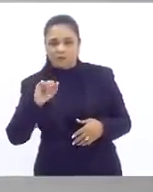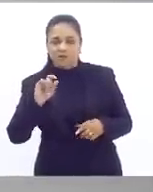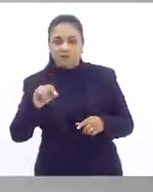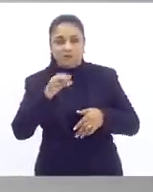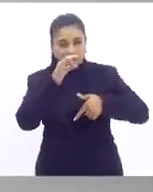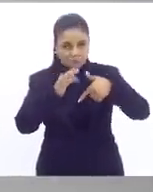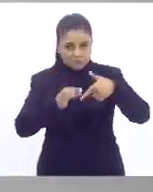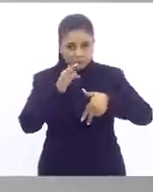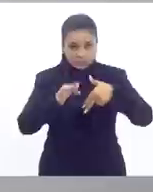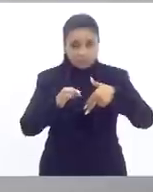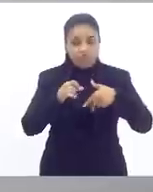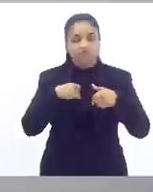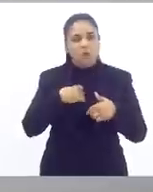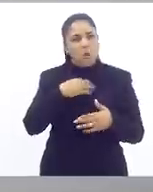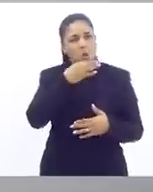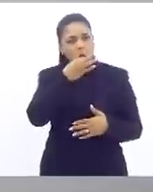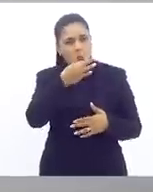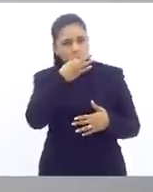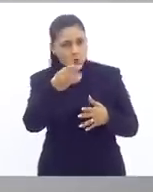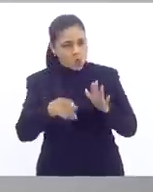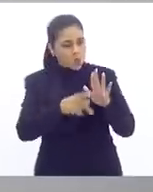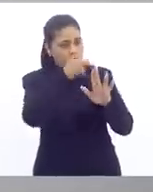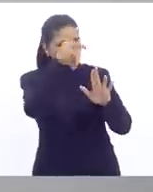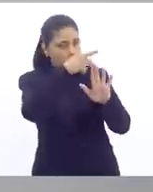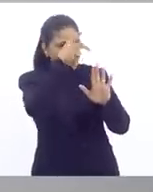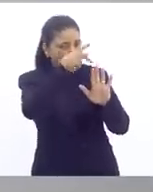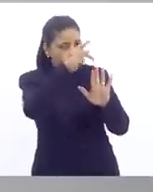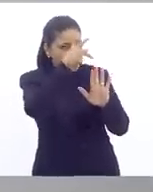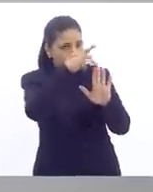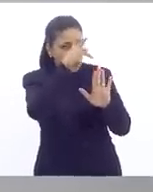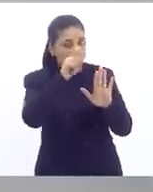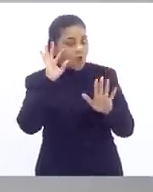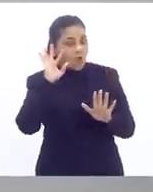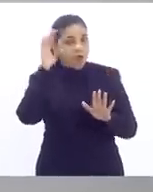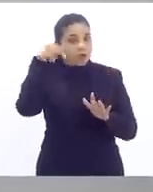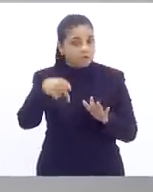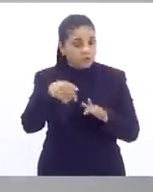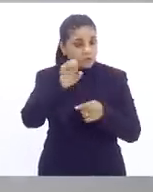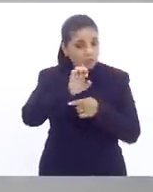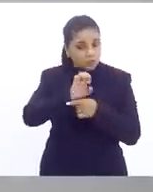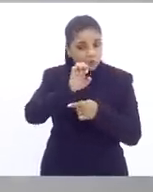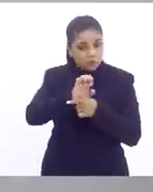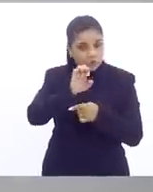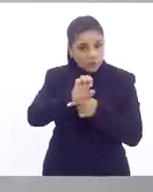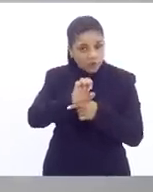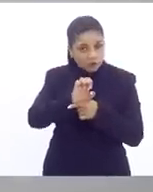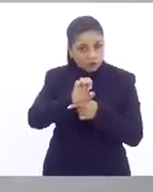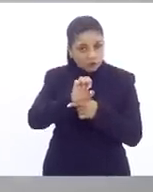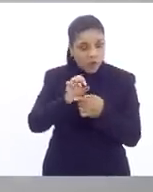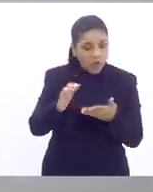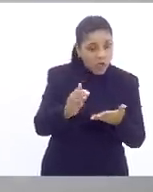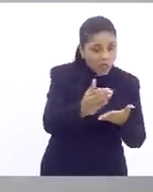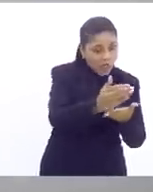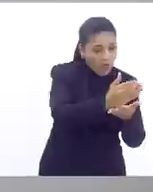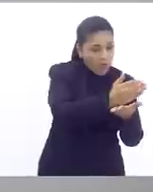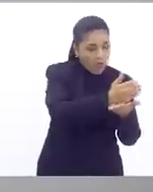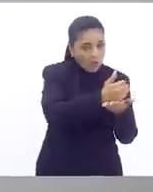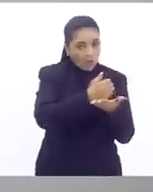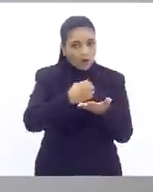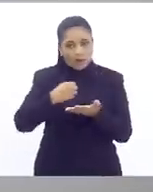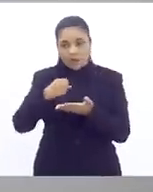sugestão que a forma de solucionar é o estado recolher ao